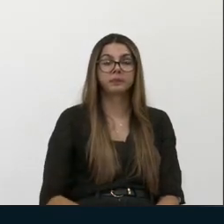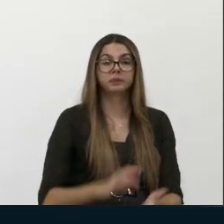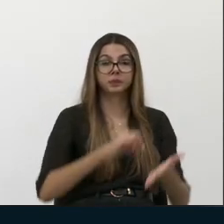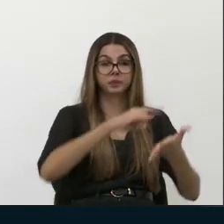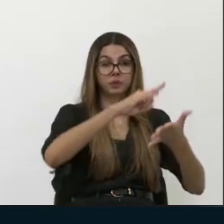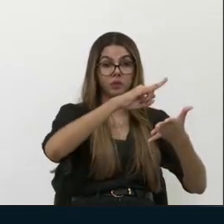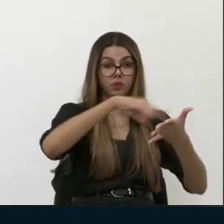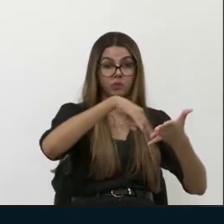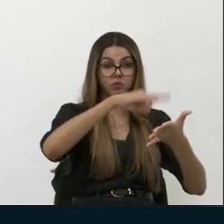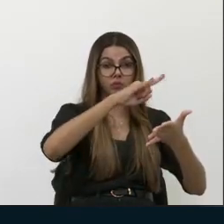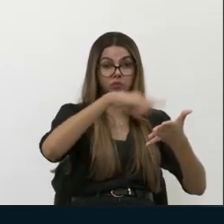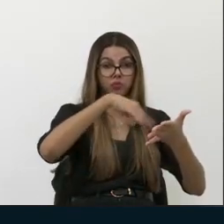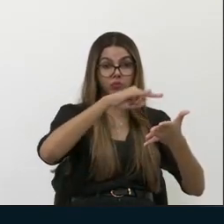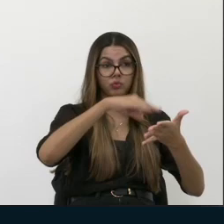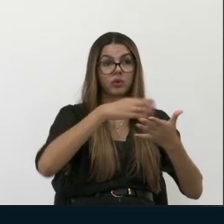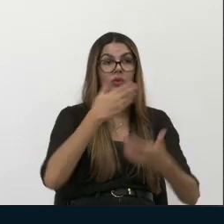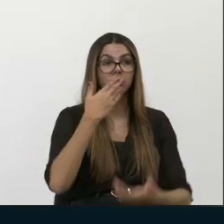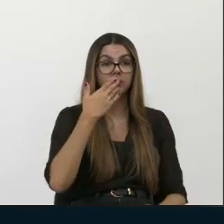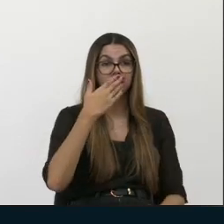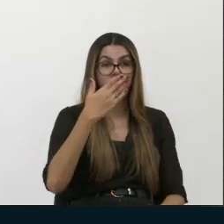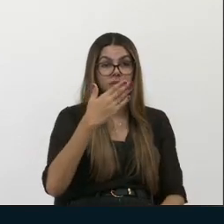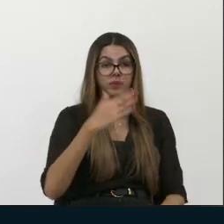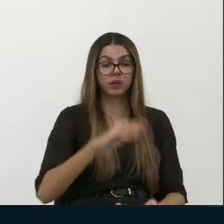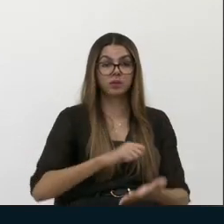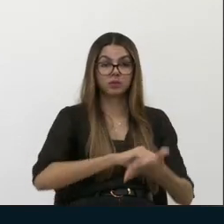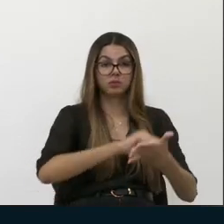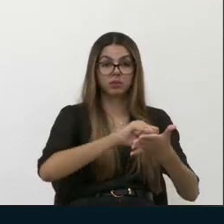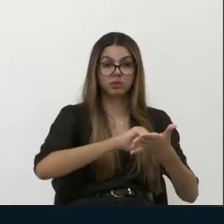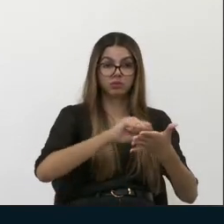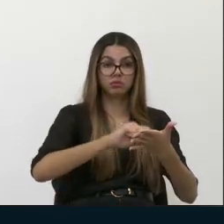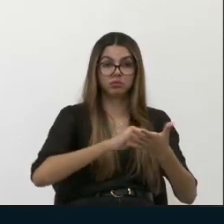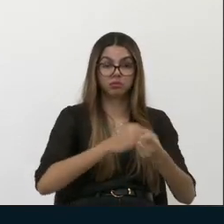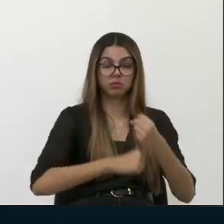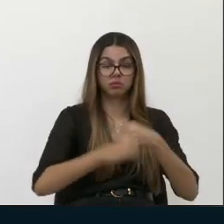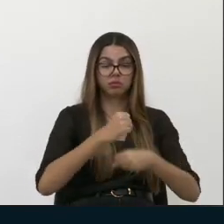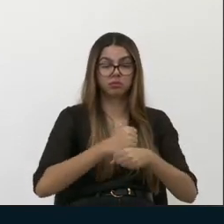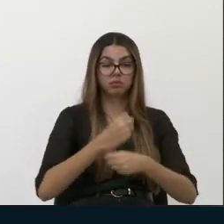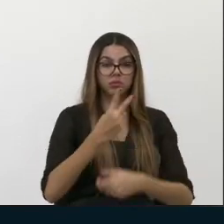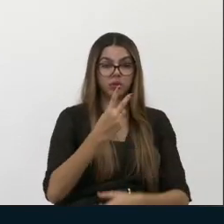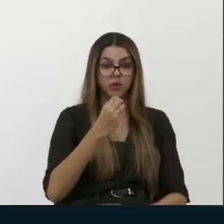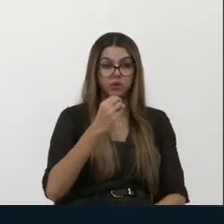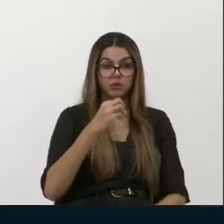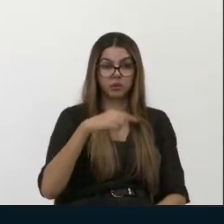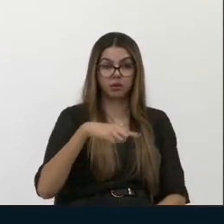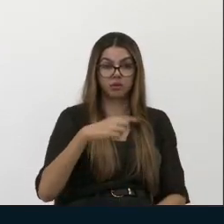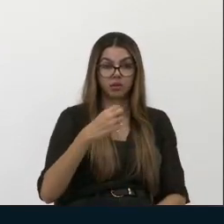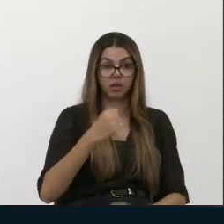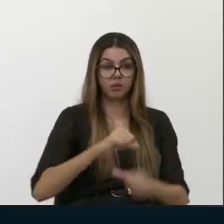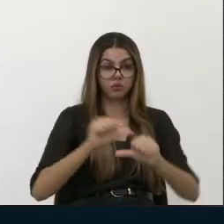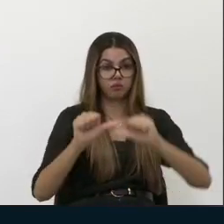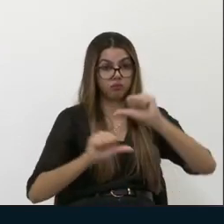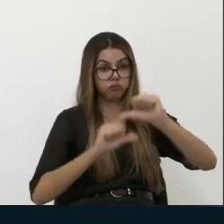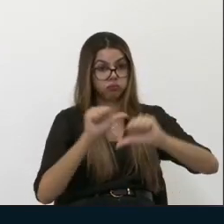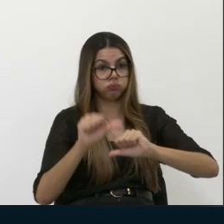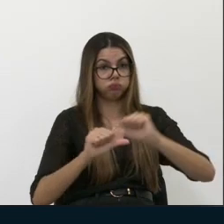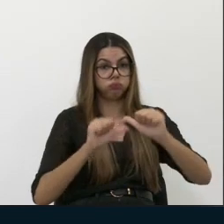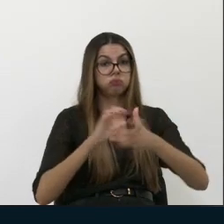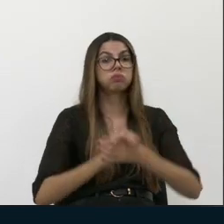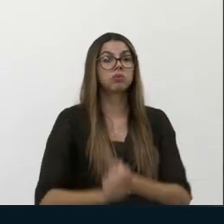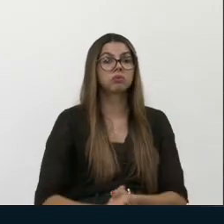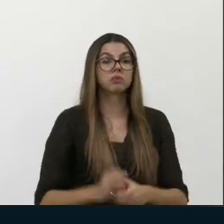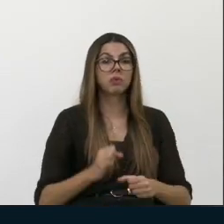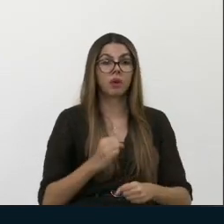informação e pede... quais os convênios foram assinados em 2013 e quais convênios foram alterados e mudados no ano